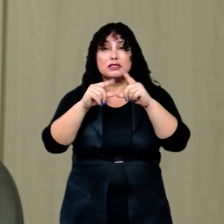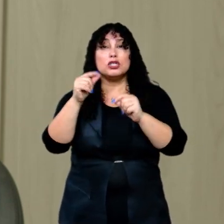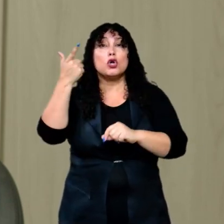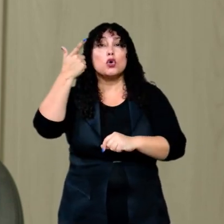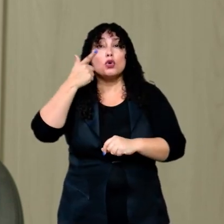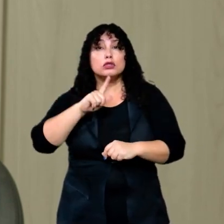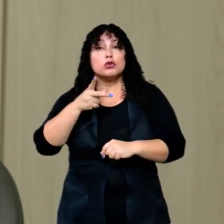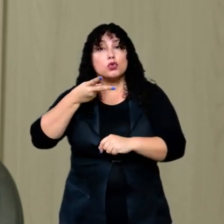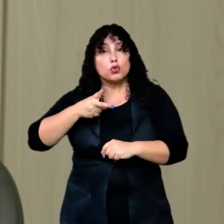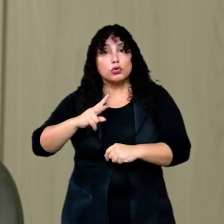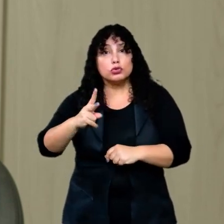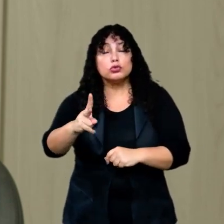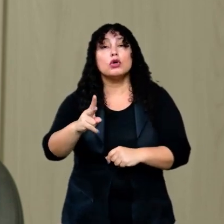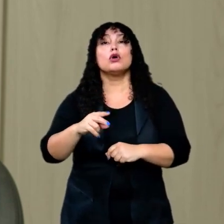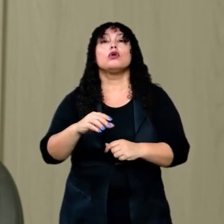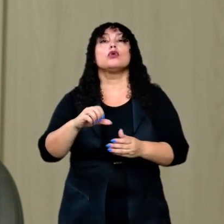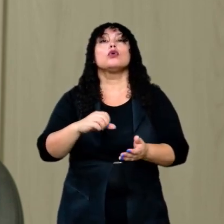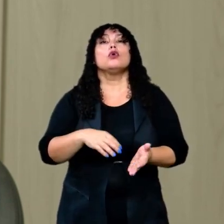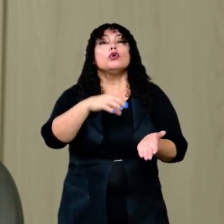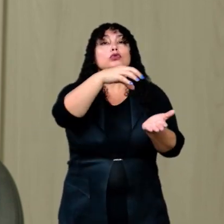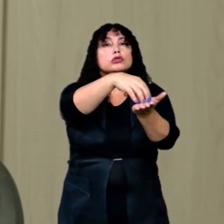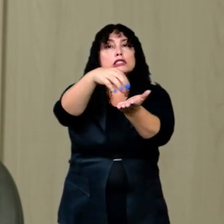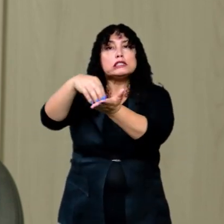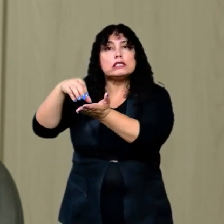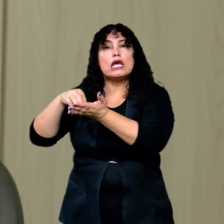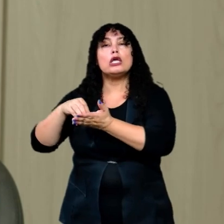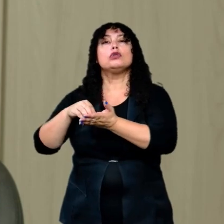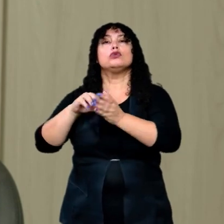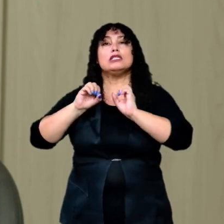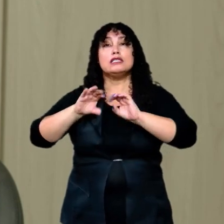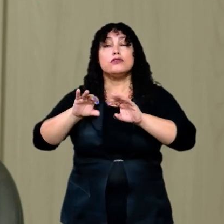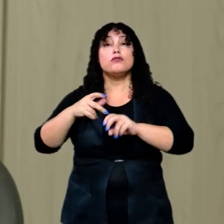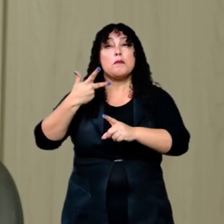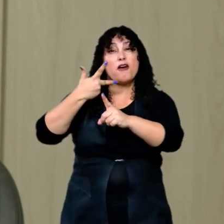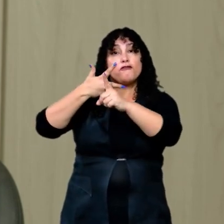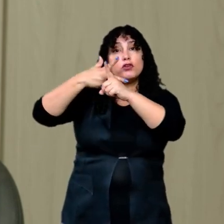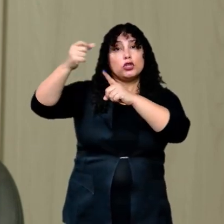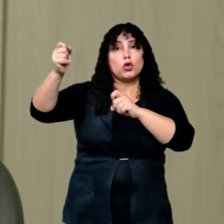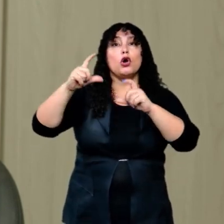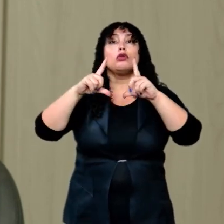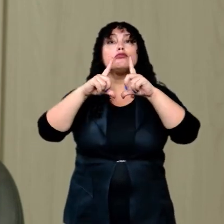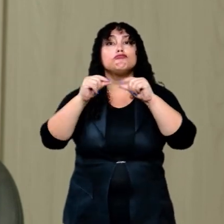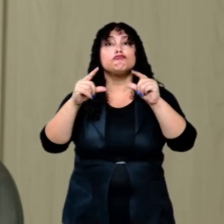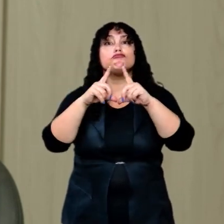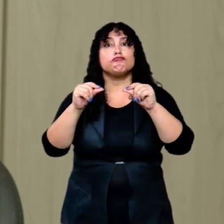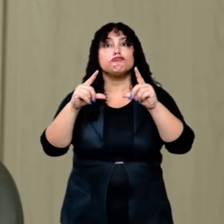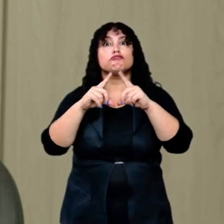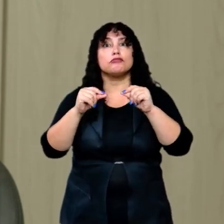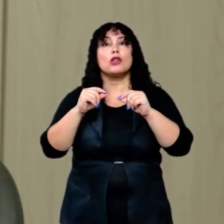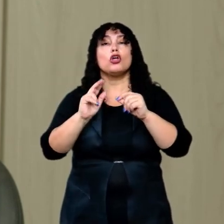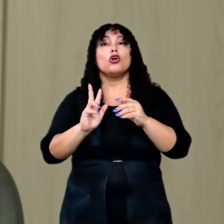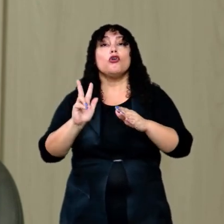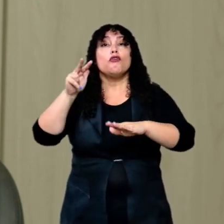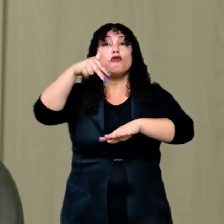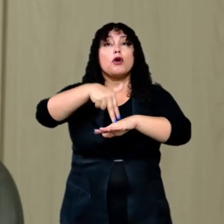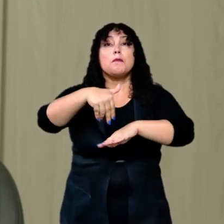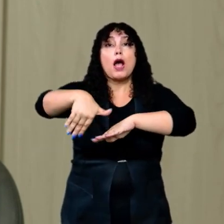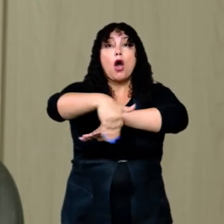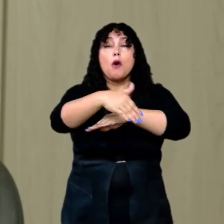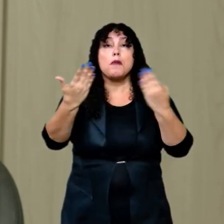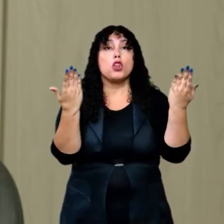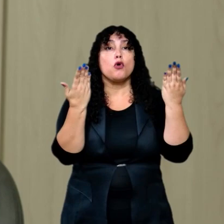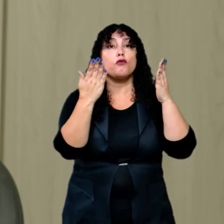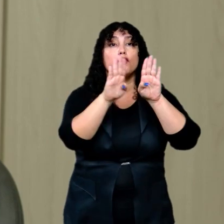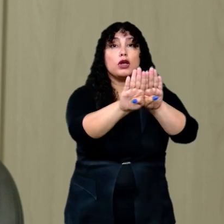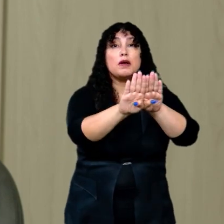conseguimos continuar com os nossos centros de ensino, isso foi uma vitória daqui do DF, nós fomos literalmente para a rua para não fechar.